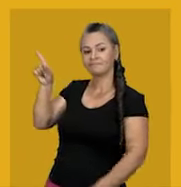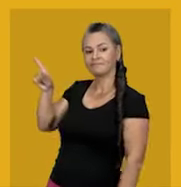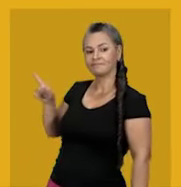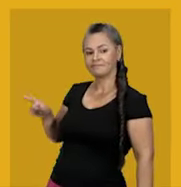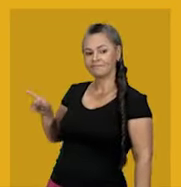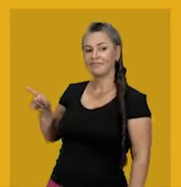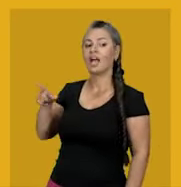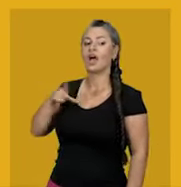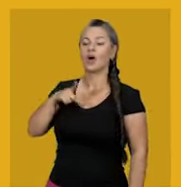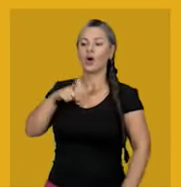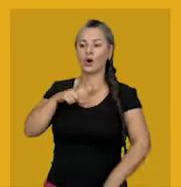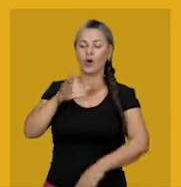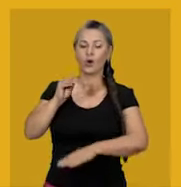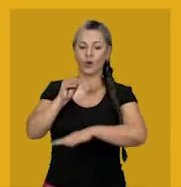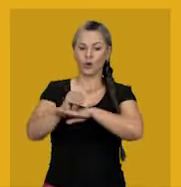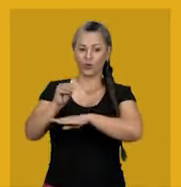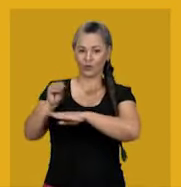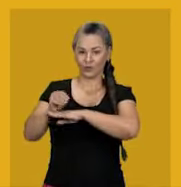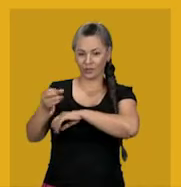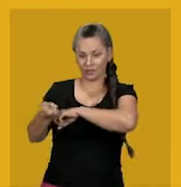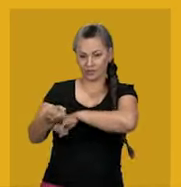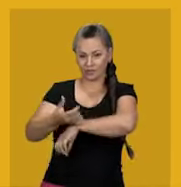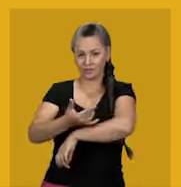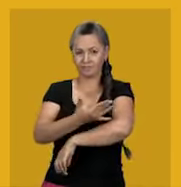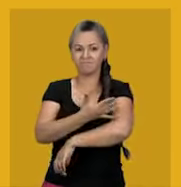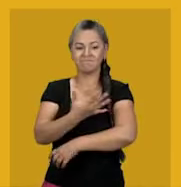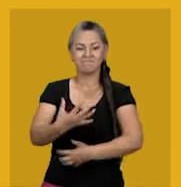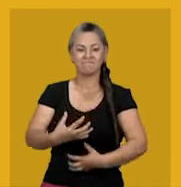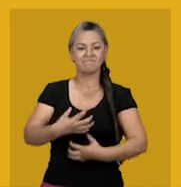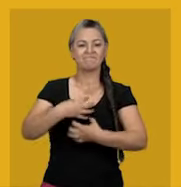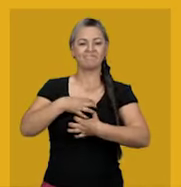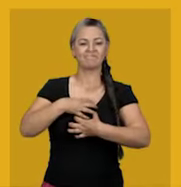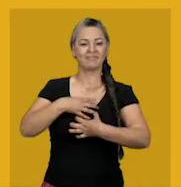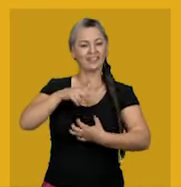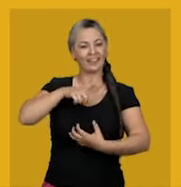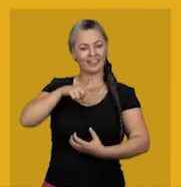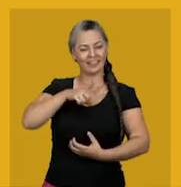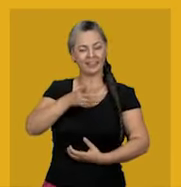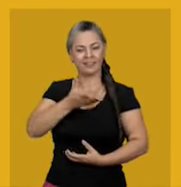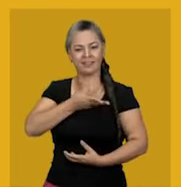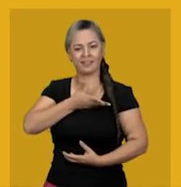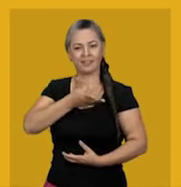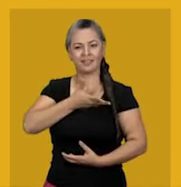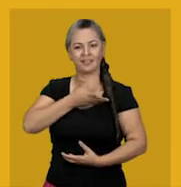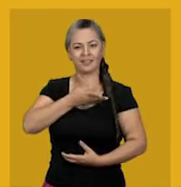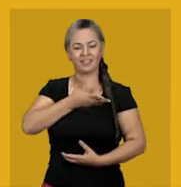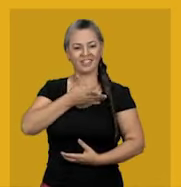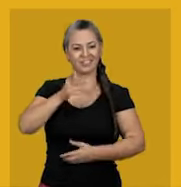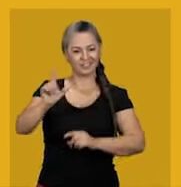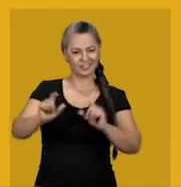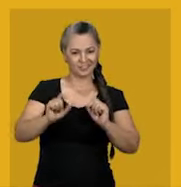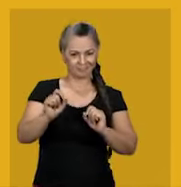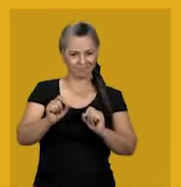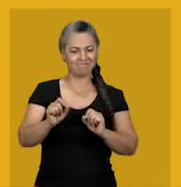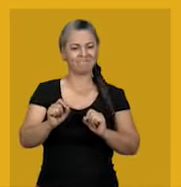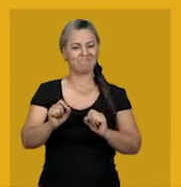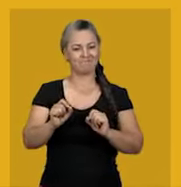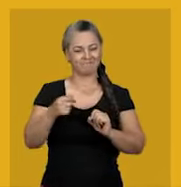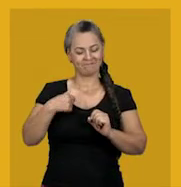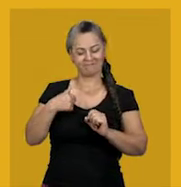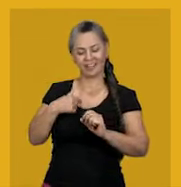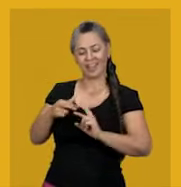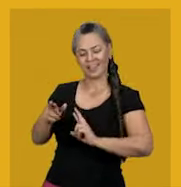com a sua família, converse sempre com as pessoas. Porque ter relações